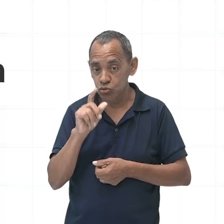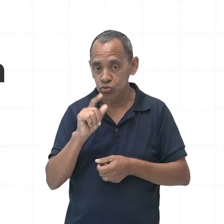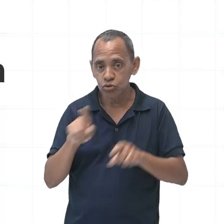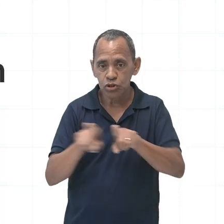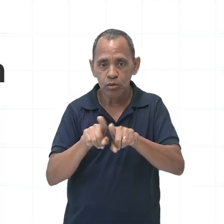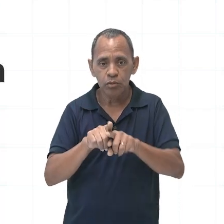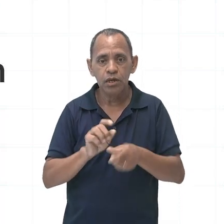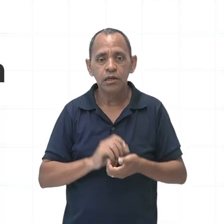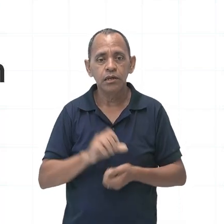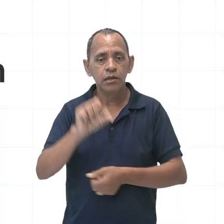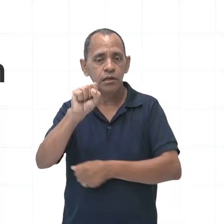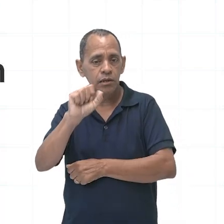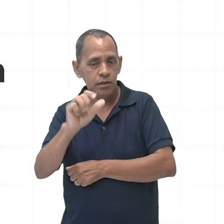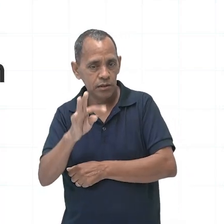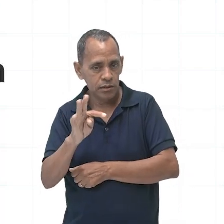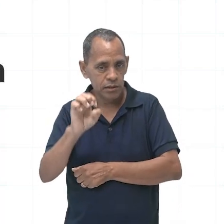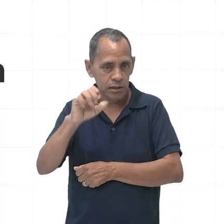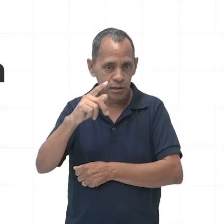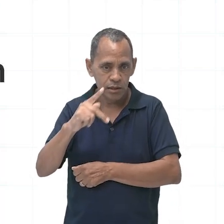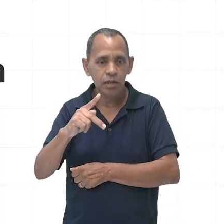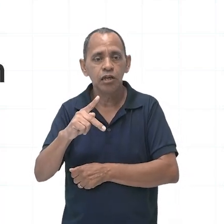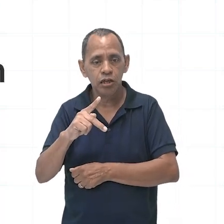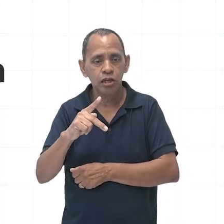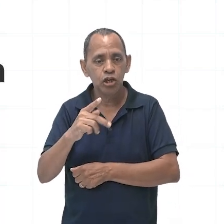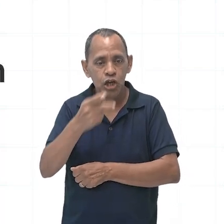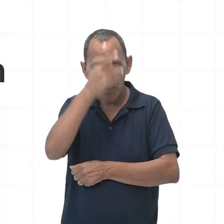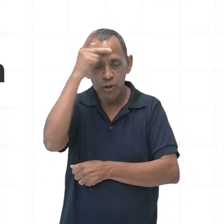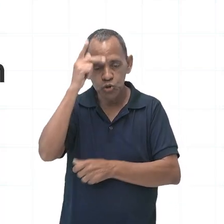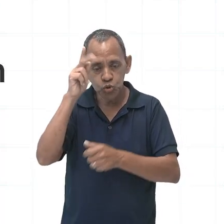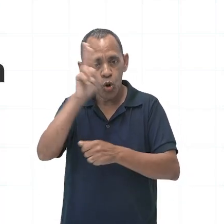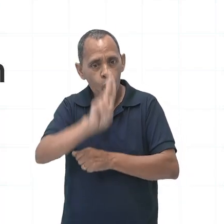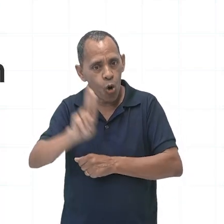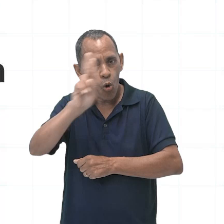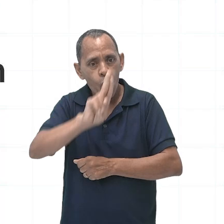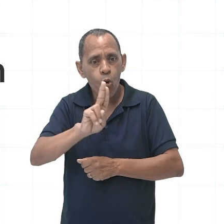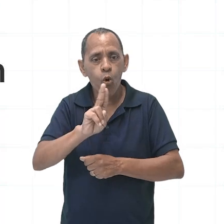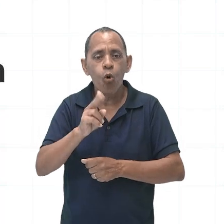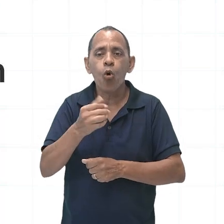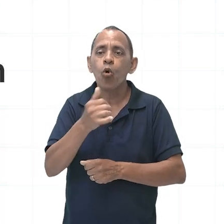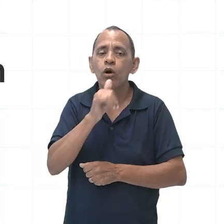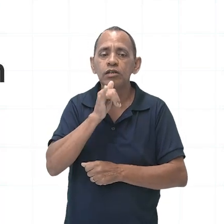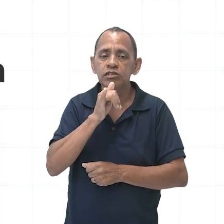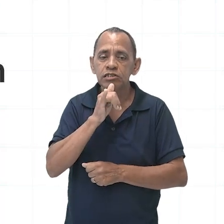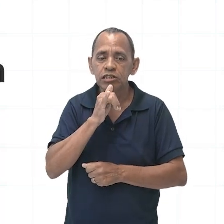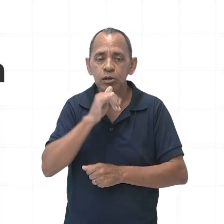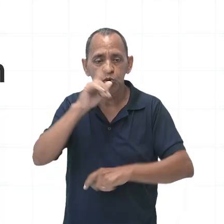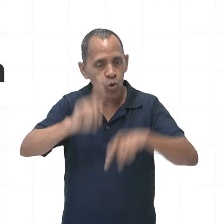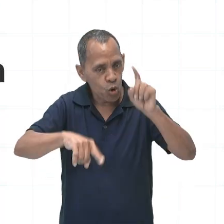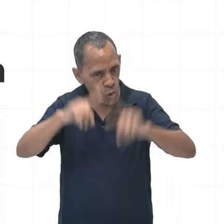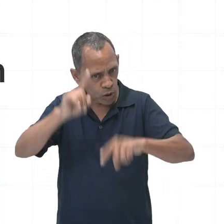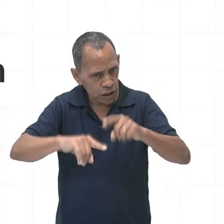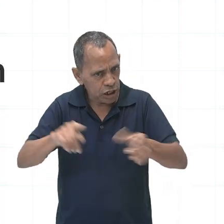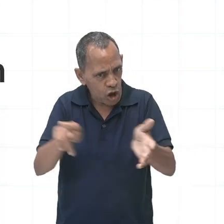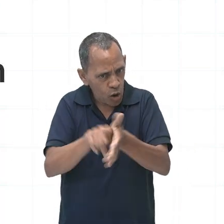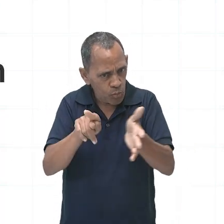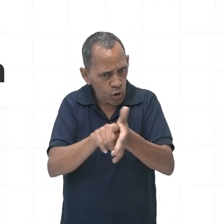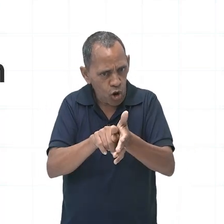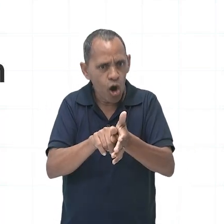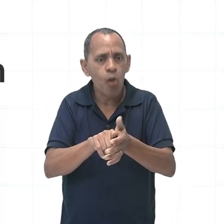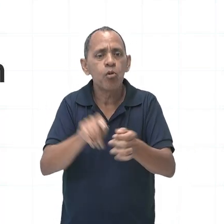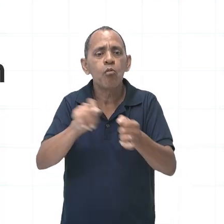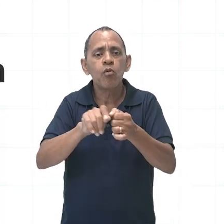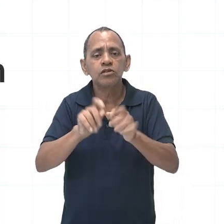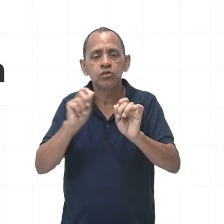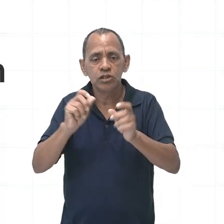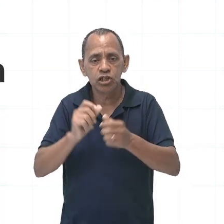você utiliza-se de um bloco, né, ali, de um step, de um bloco, e você faz os movimentos, os exercícios,